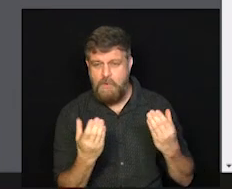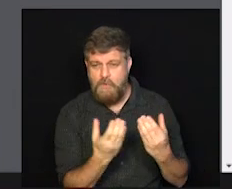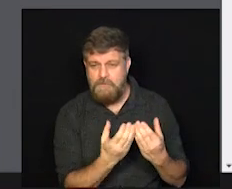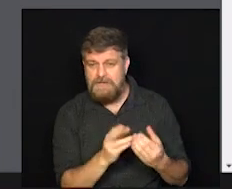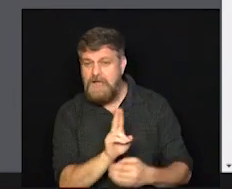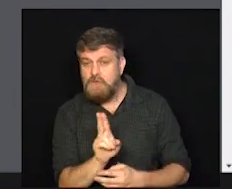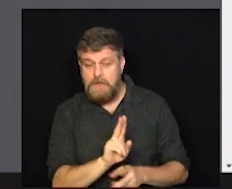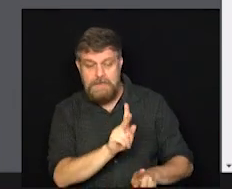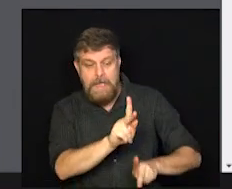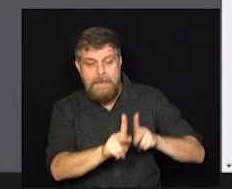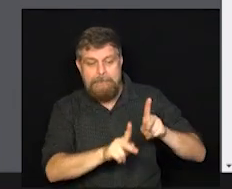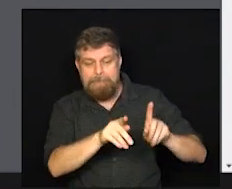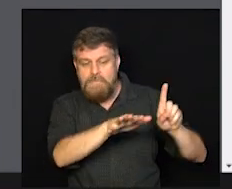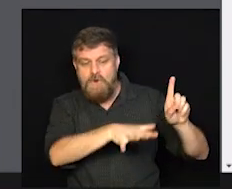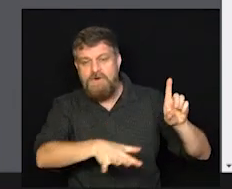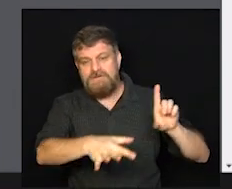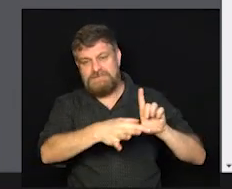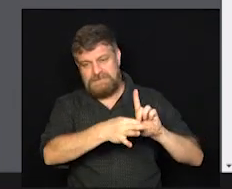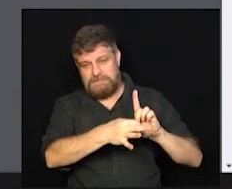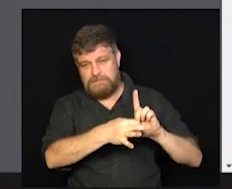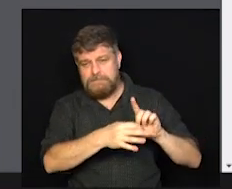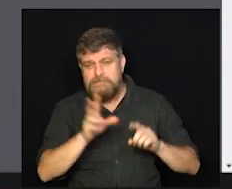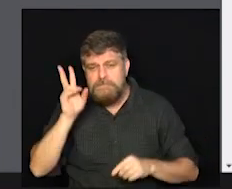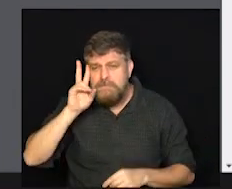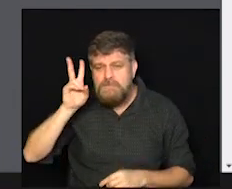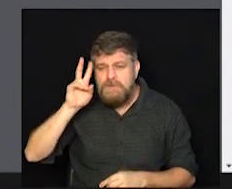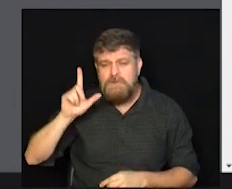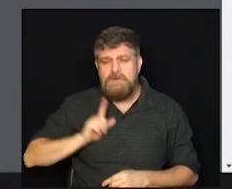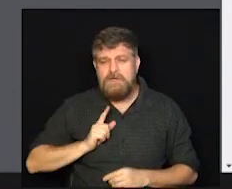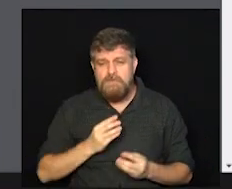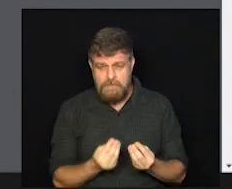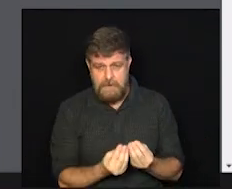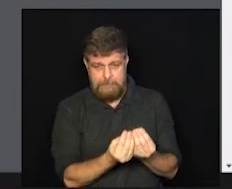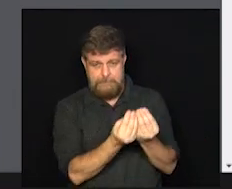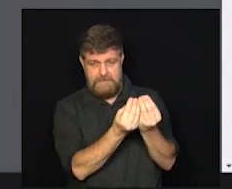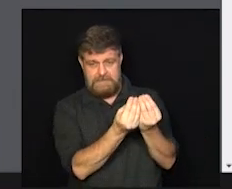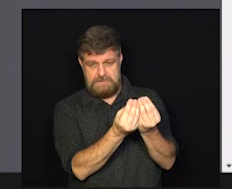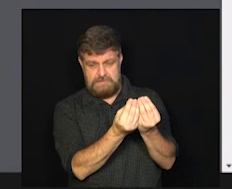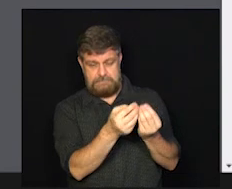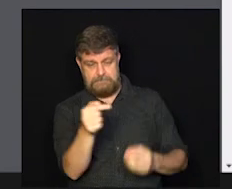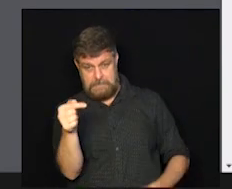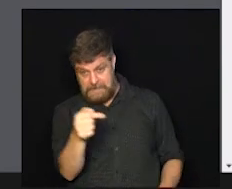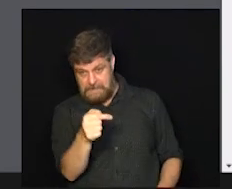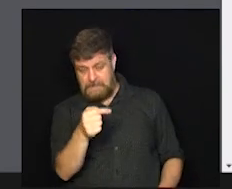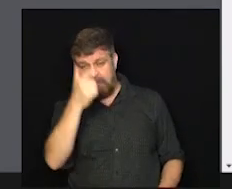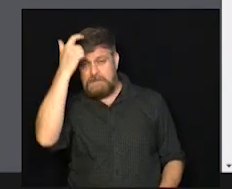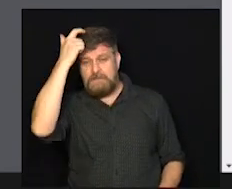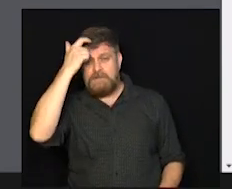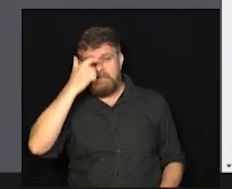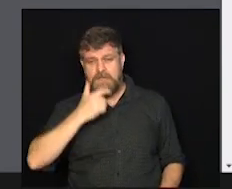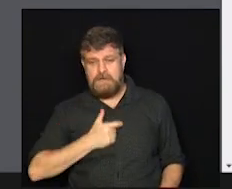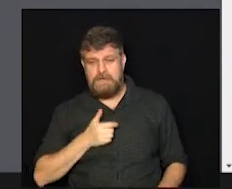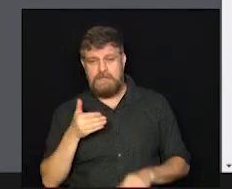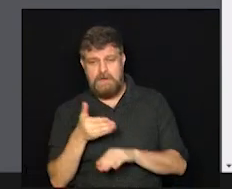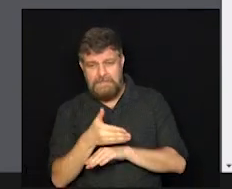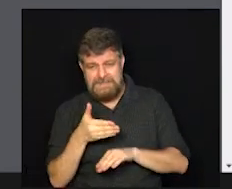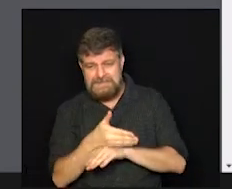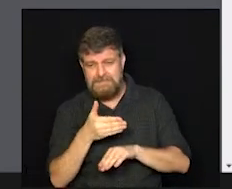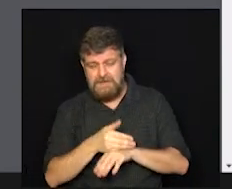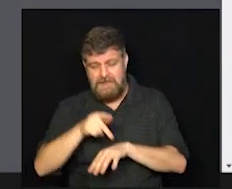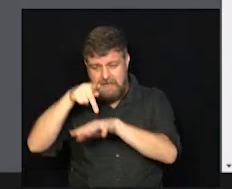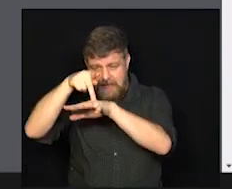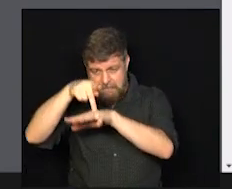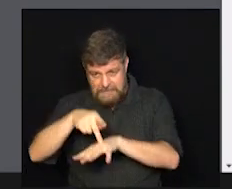Deus. E eu me lembro que num dia de uma celebração lá, quando fazia parte da nossa paróquia Jesus